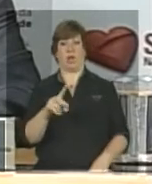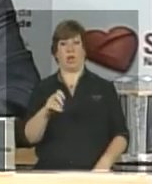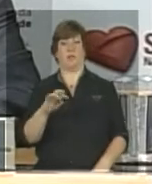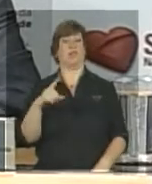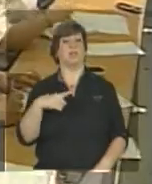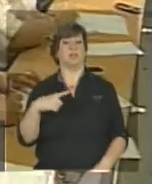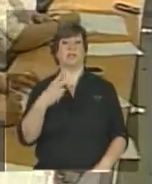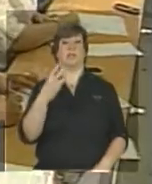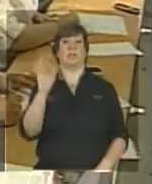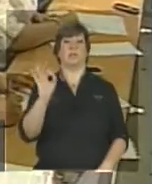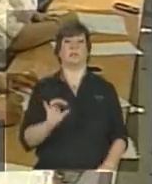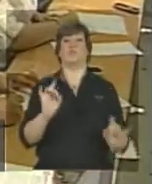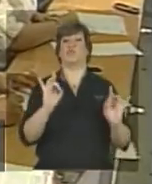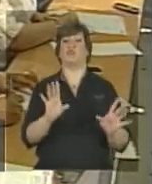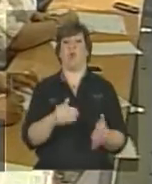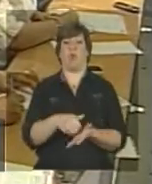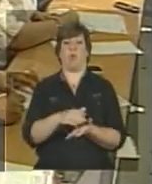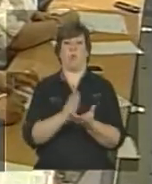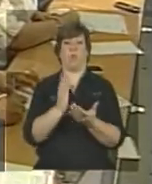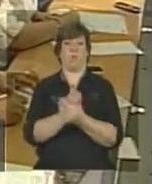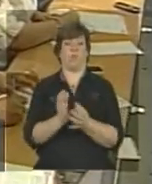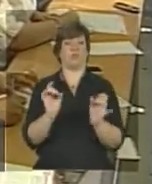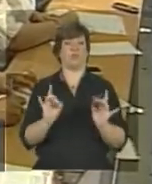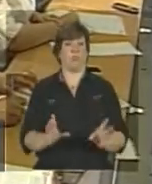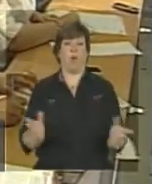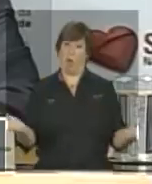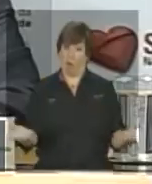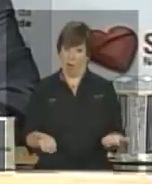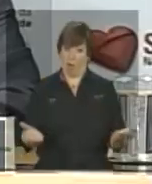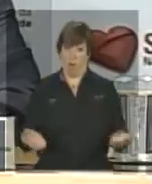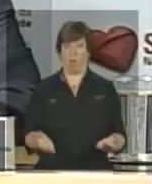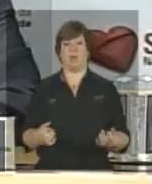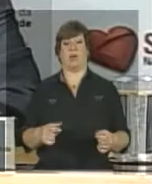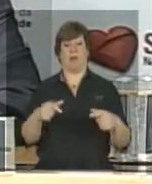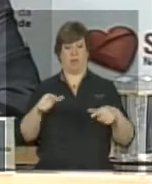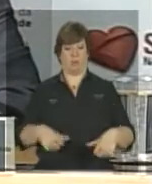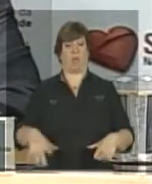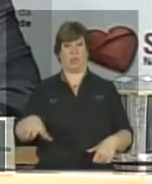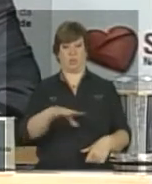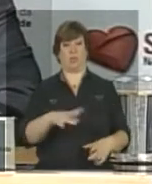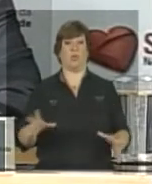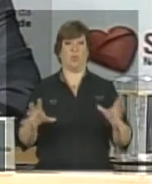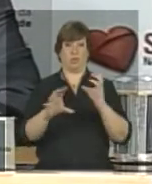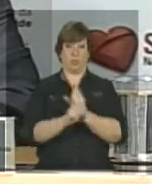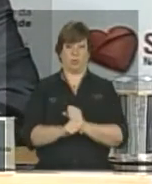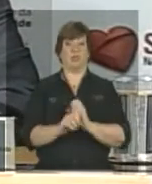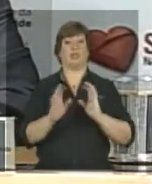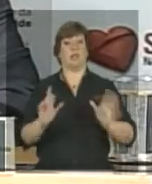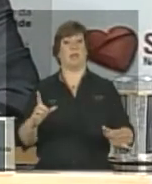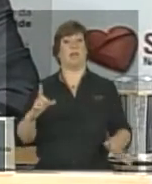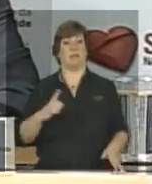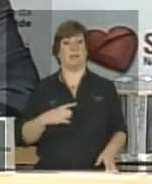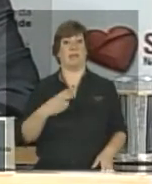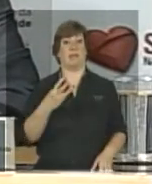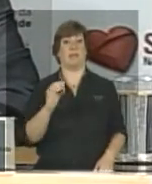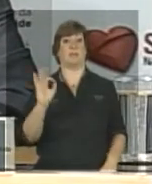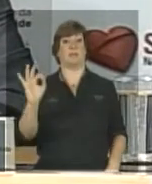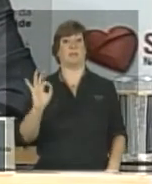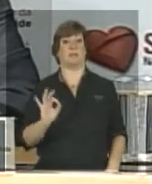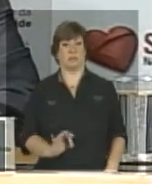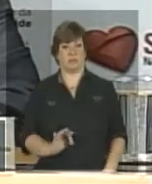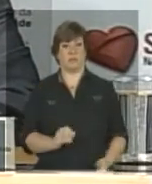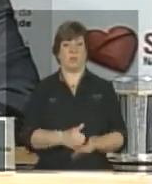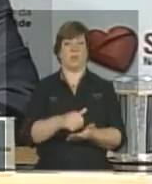apenas com 3% do registro. E hoje essas regiões somadas já somam cerca de 30%